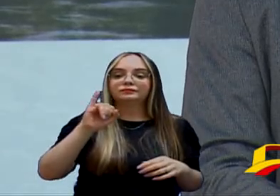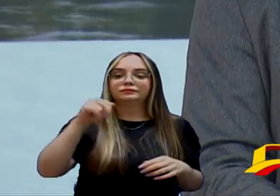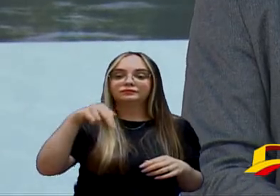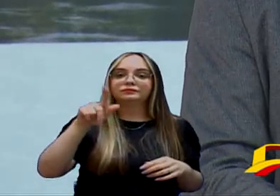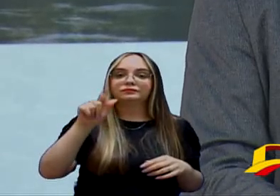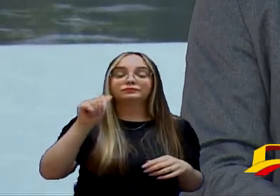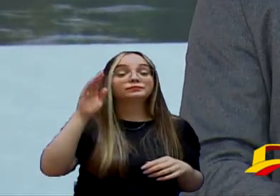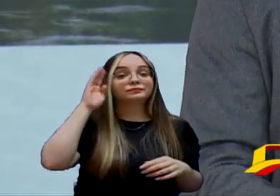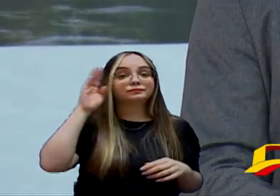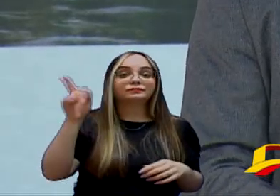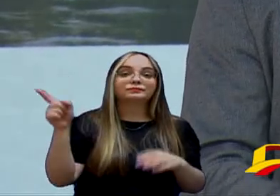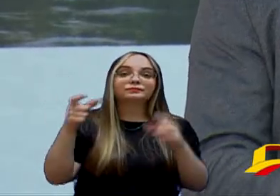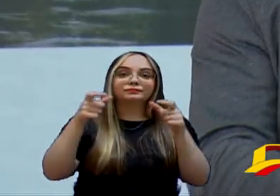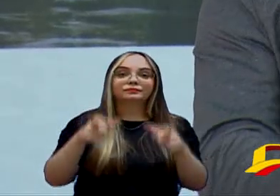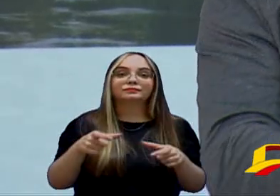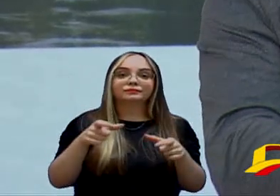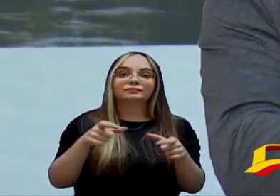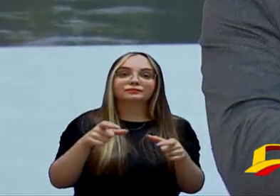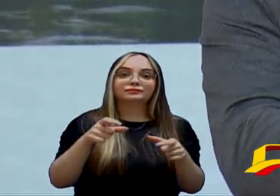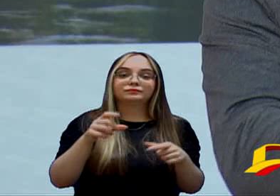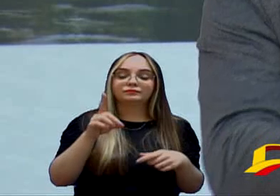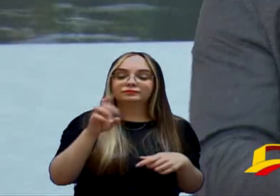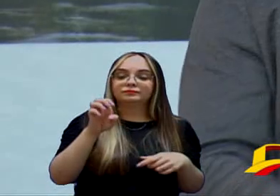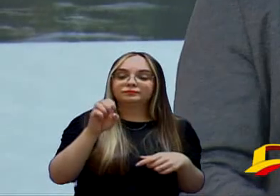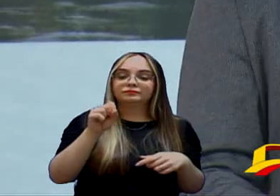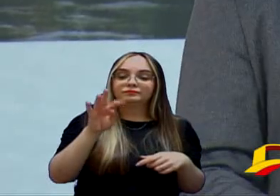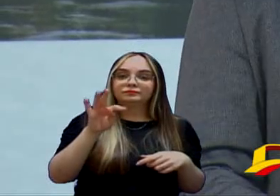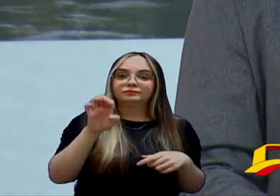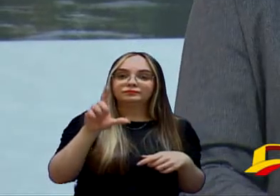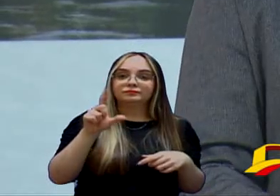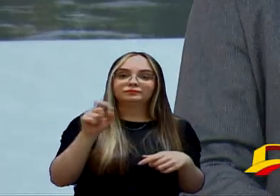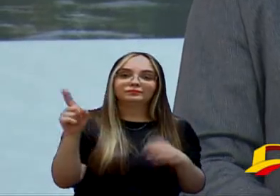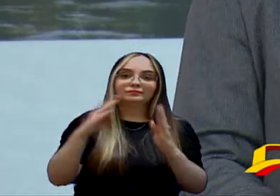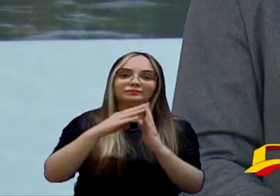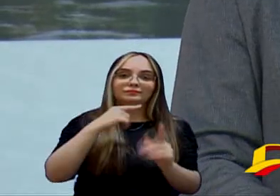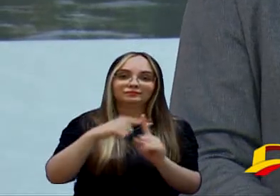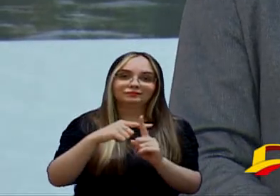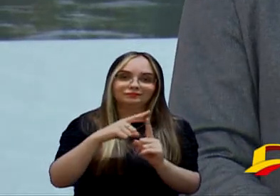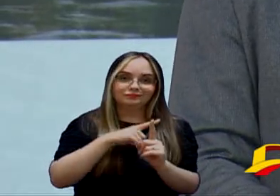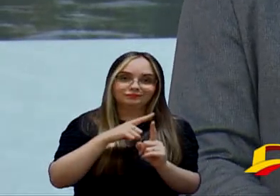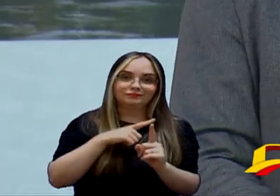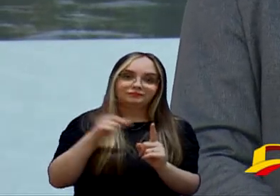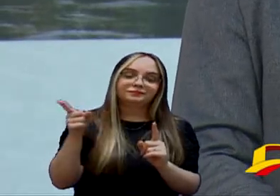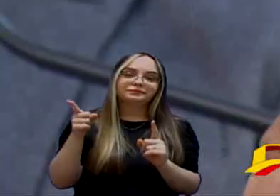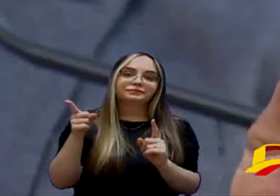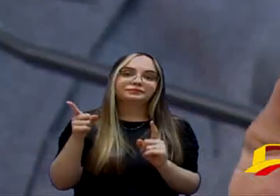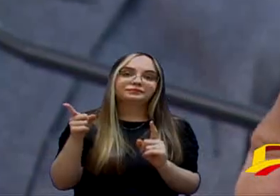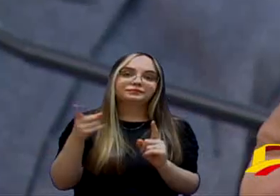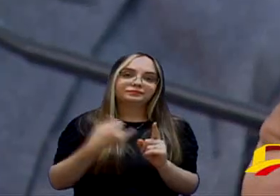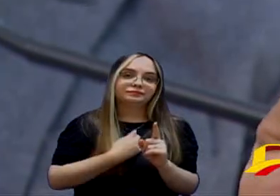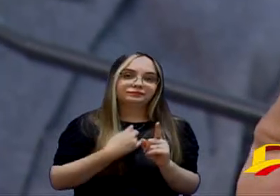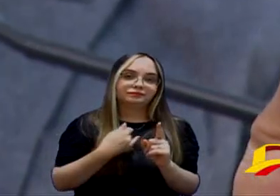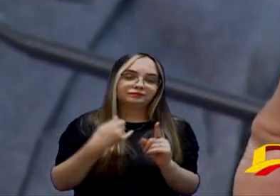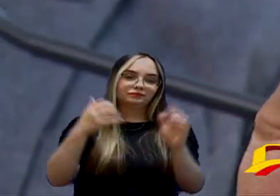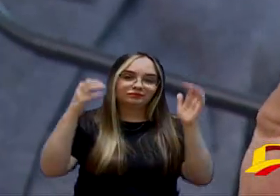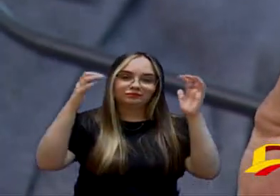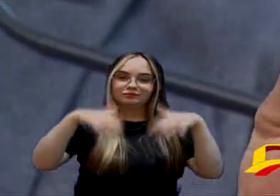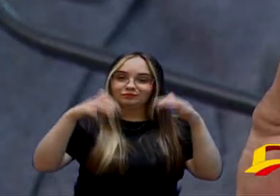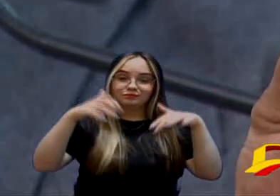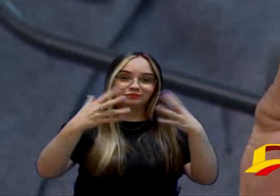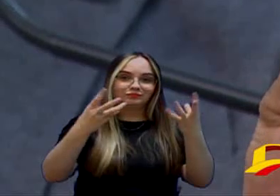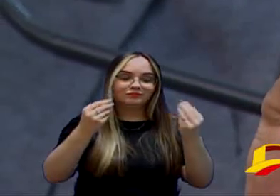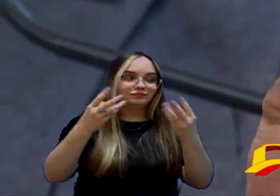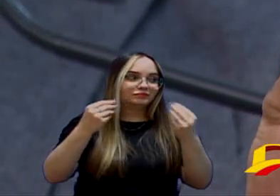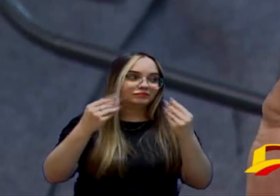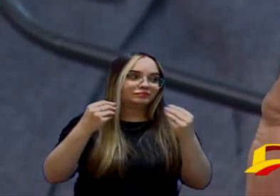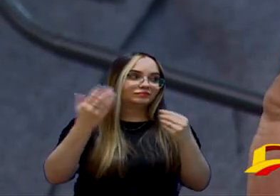comunidade ali da Nossa Senhora do Desterro onde tem a igreja esses dias devido aí as chuvas constantes